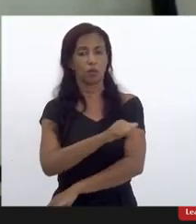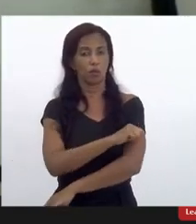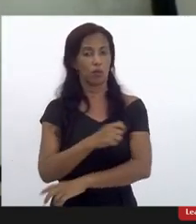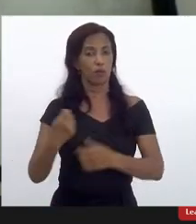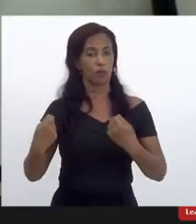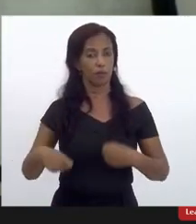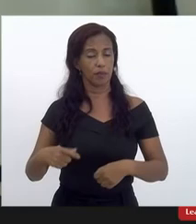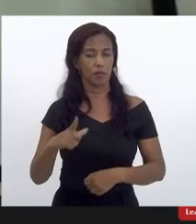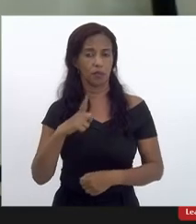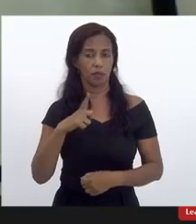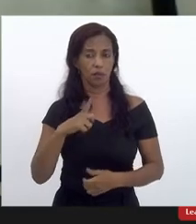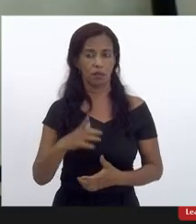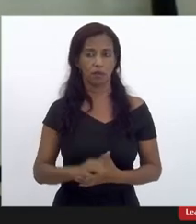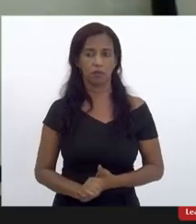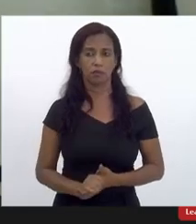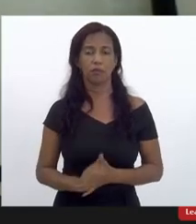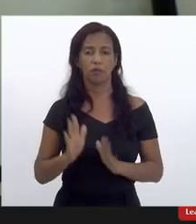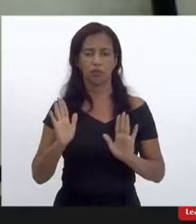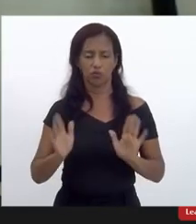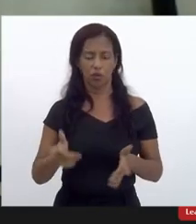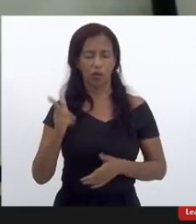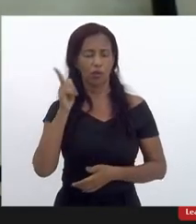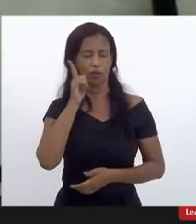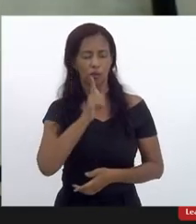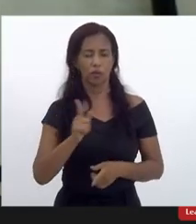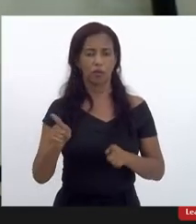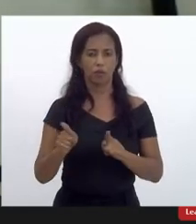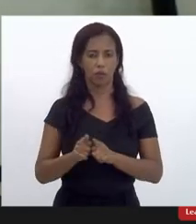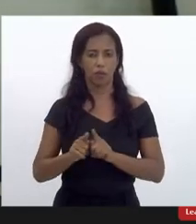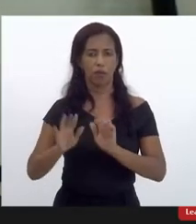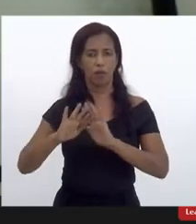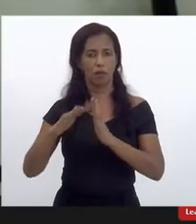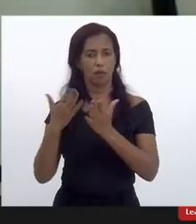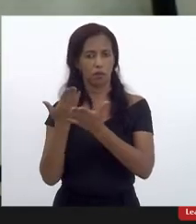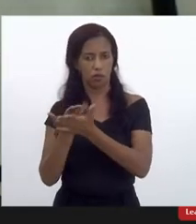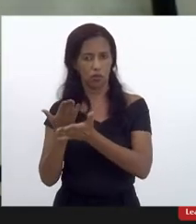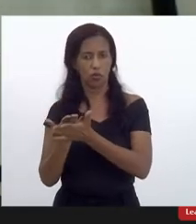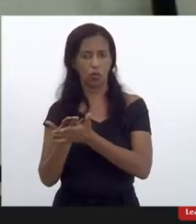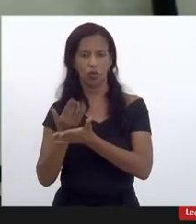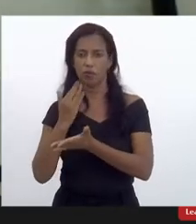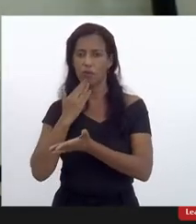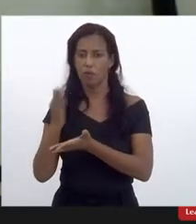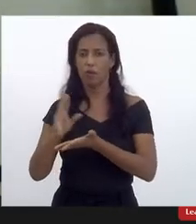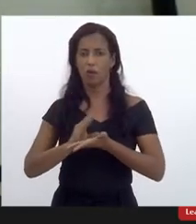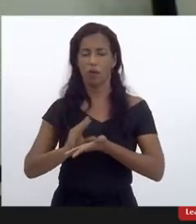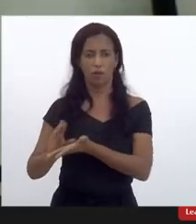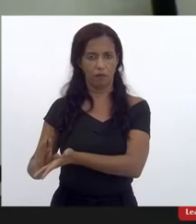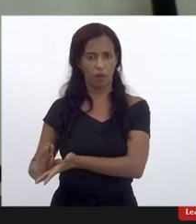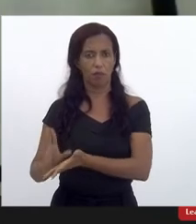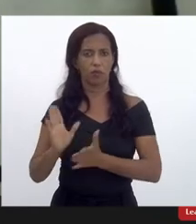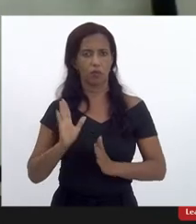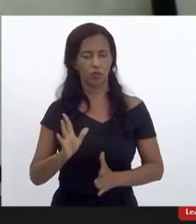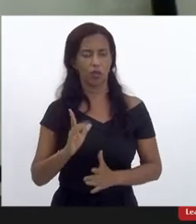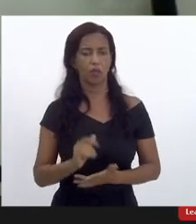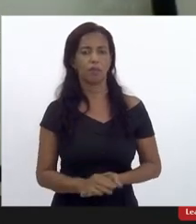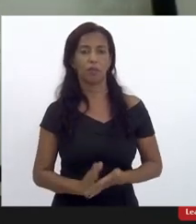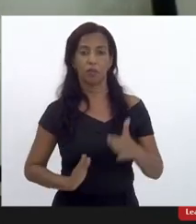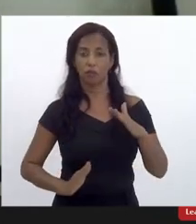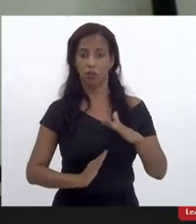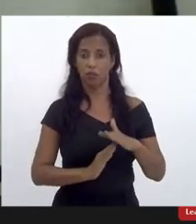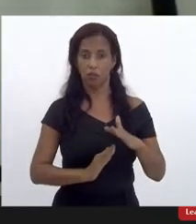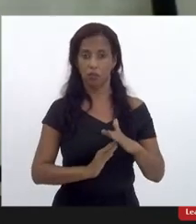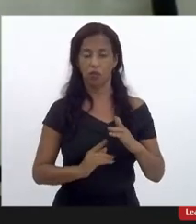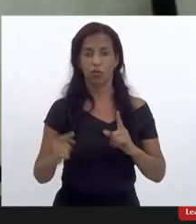ter. Então, a gente já conseguimos, as escolas fizeram aquisição com a verba CID, mas tem um limite